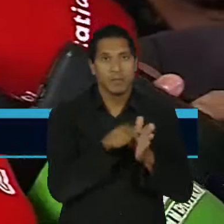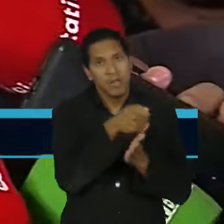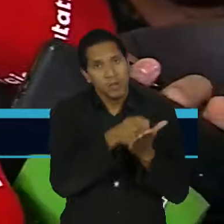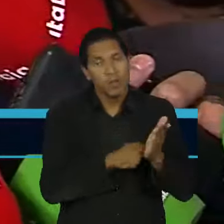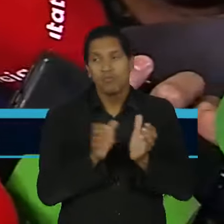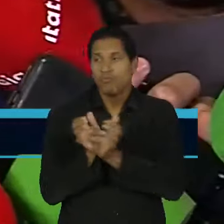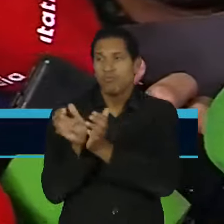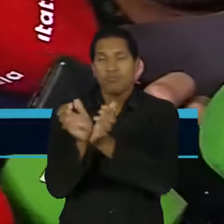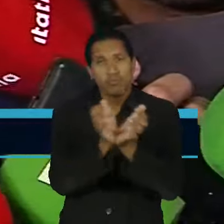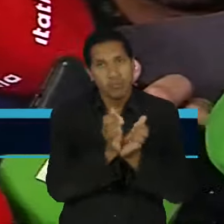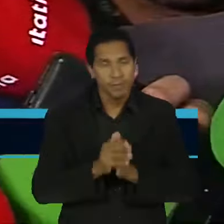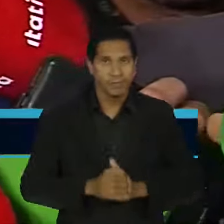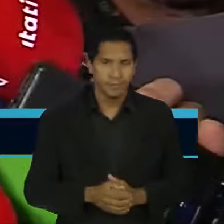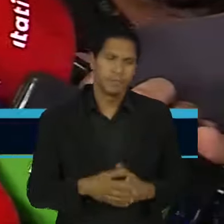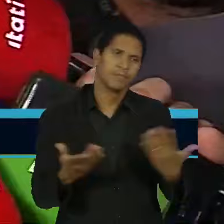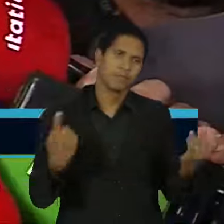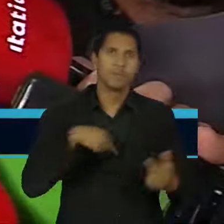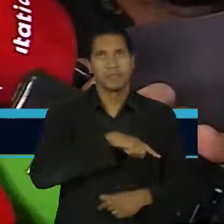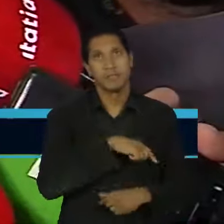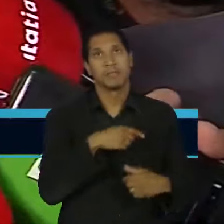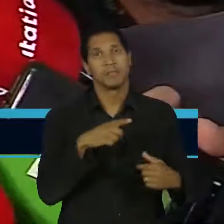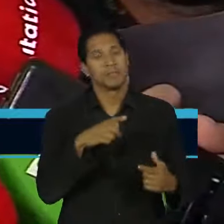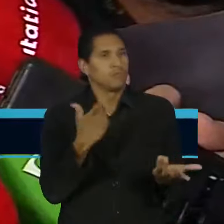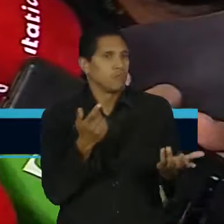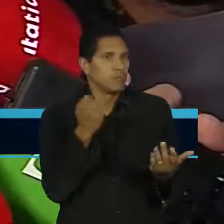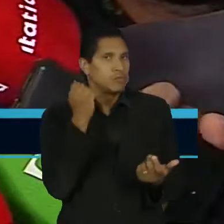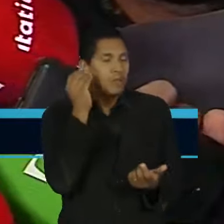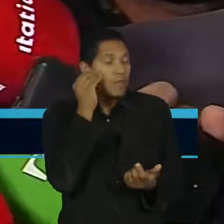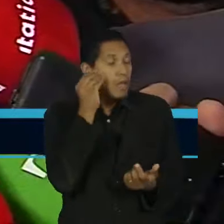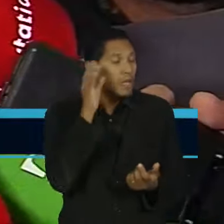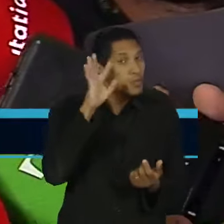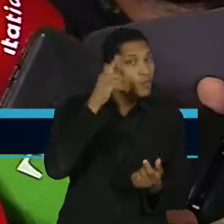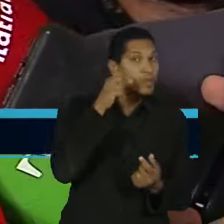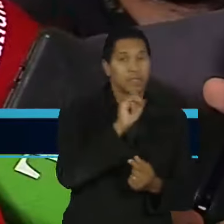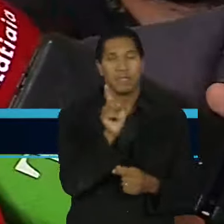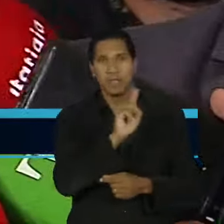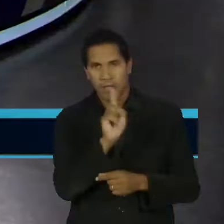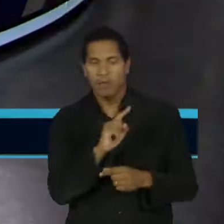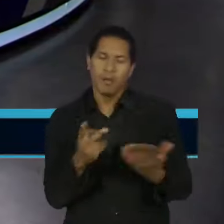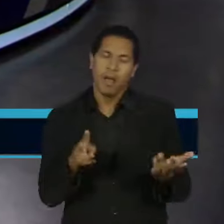achar uma solução, o objetivo dos parlamentares é, logicamente, derrubar o veto.